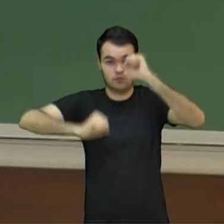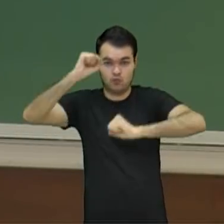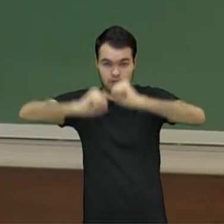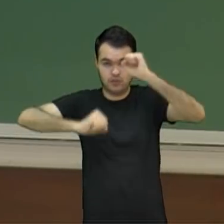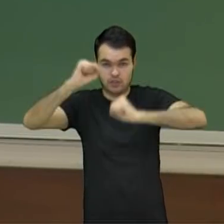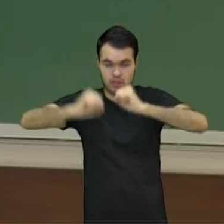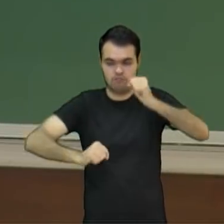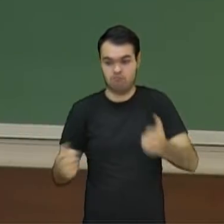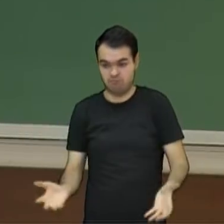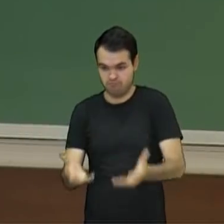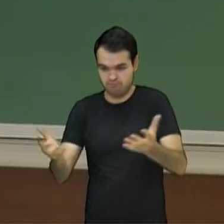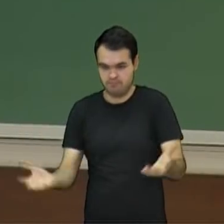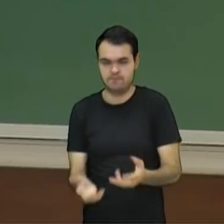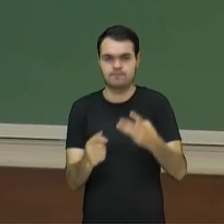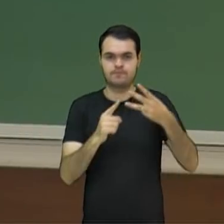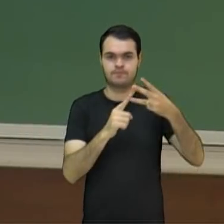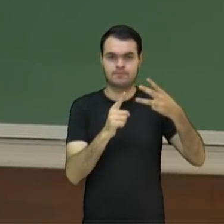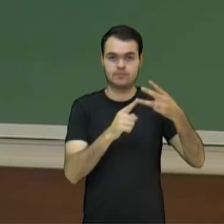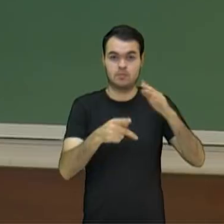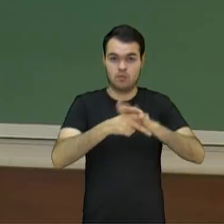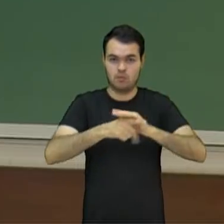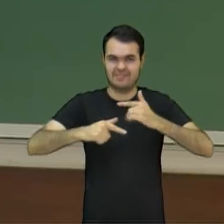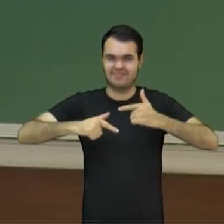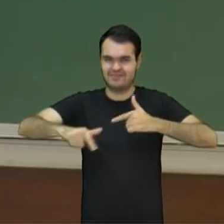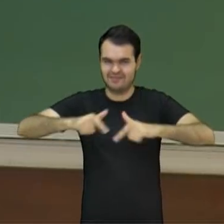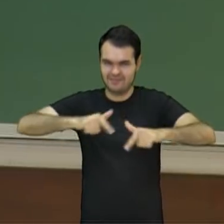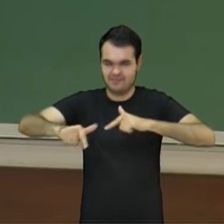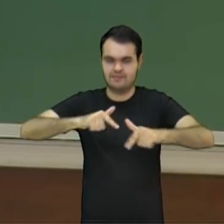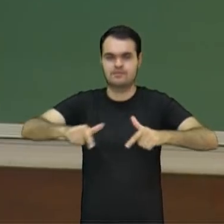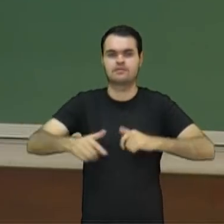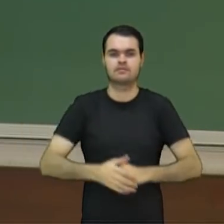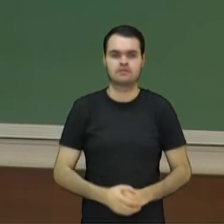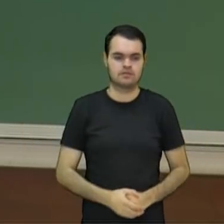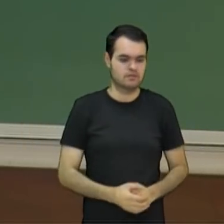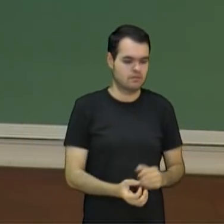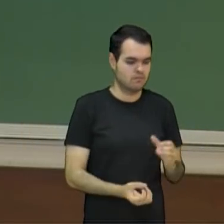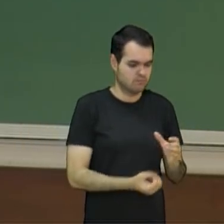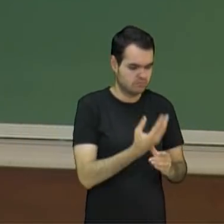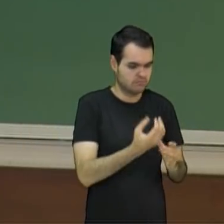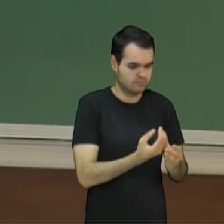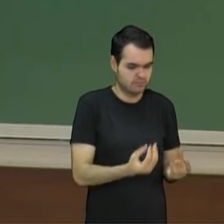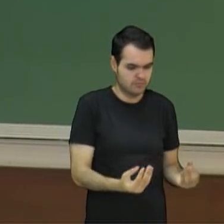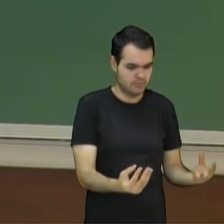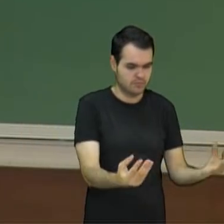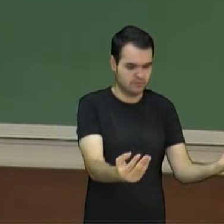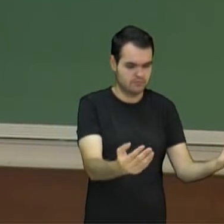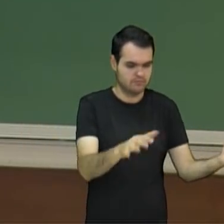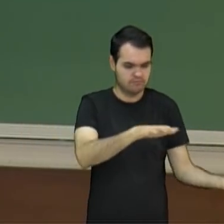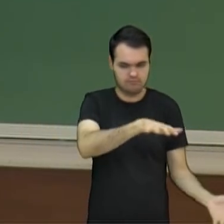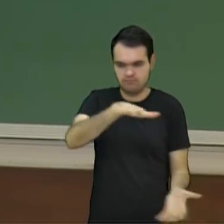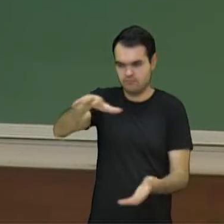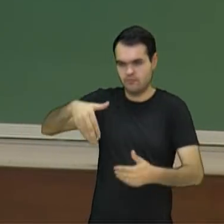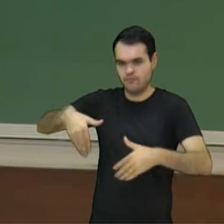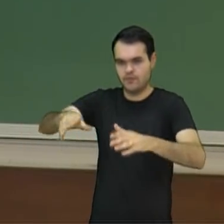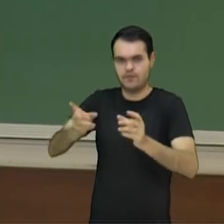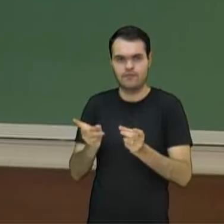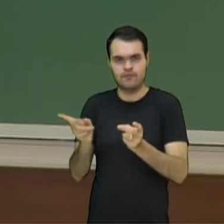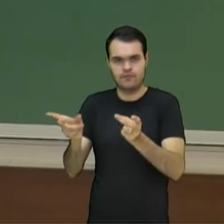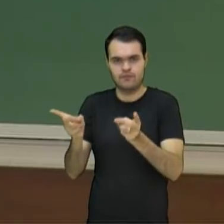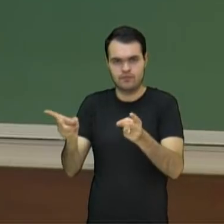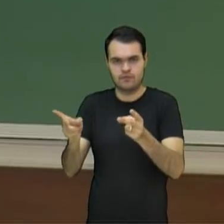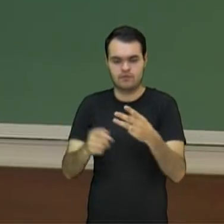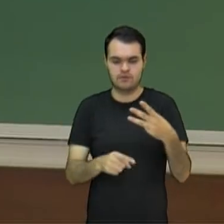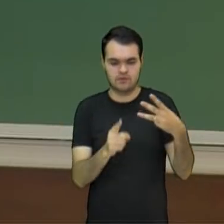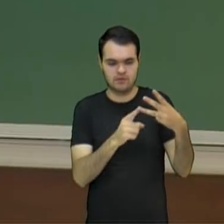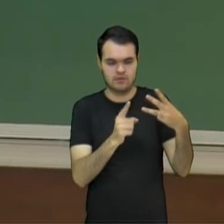indústrias, e o terciário, que é o setor de serviços. O que é produzido no campo precisa ser comercializado. E é o setor terciário